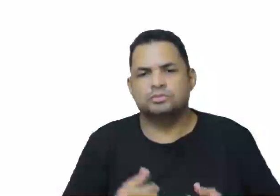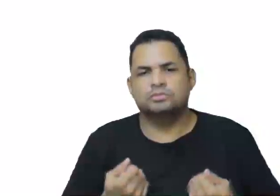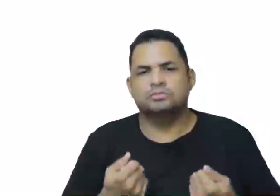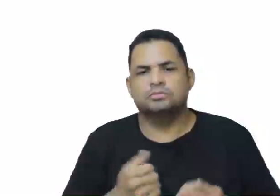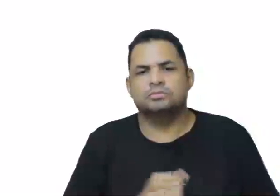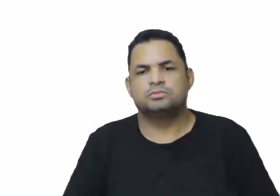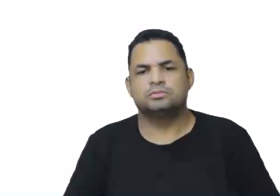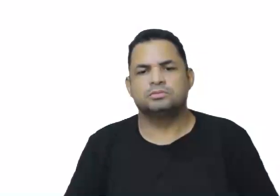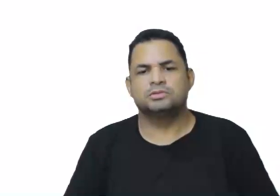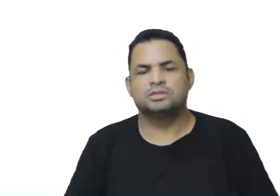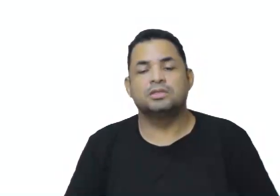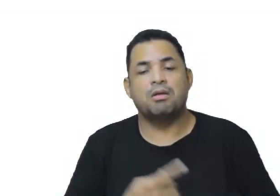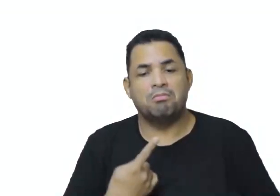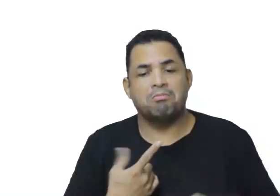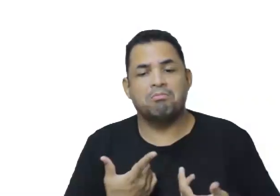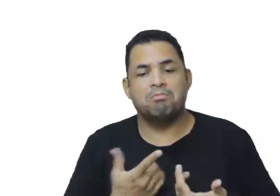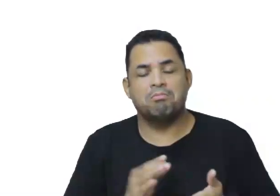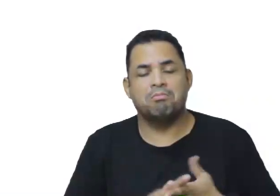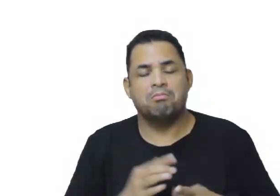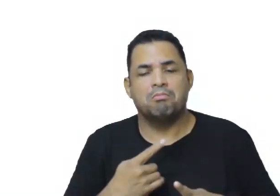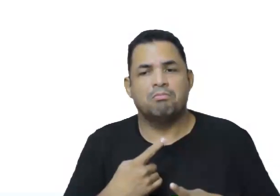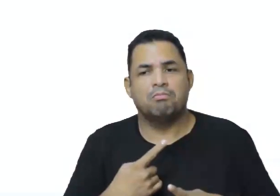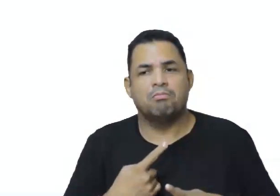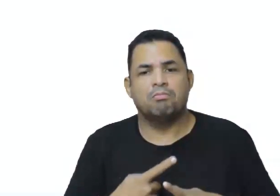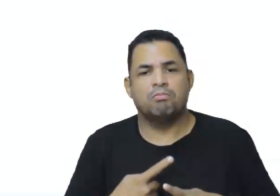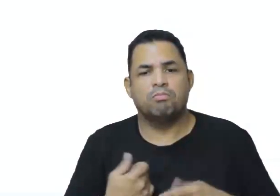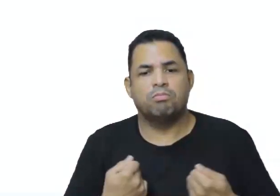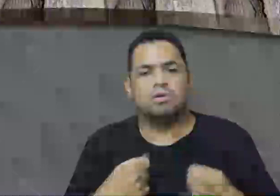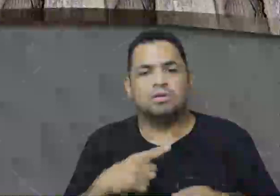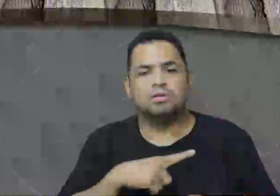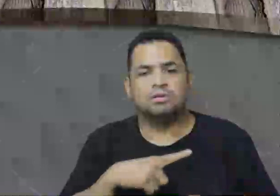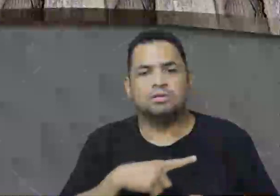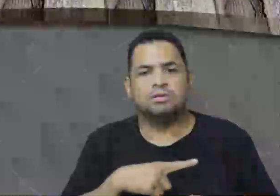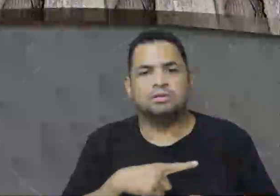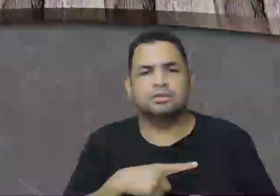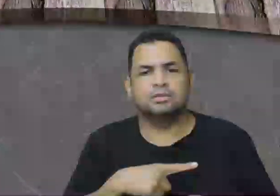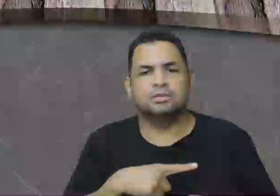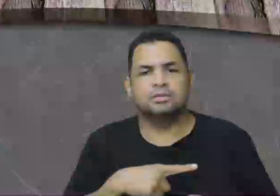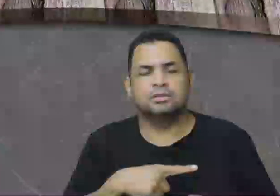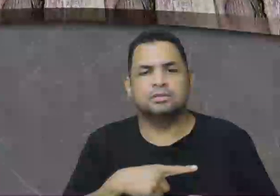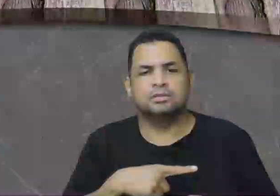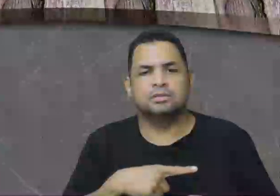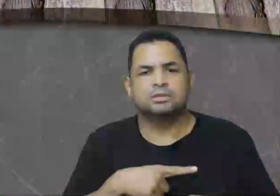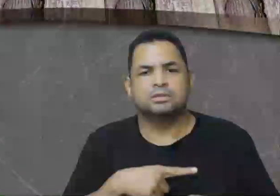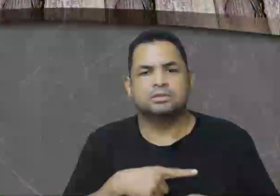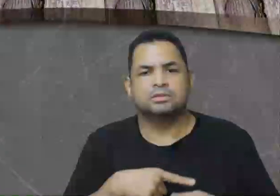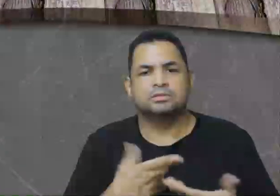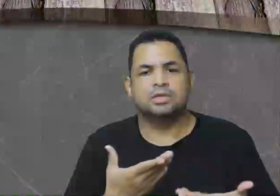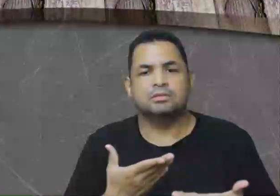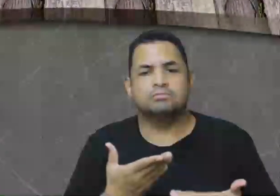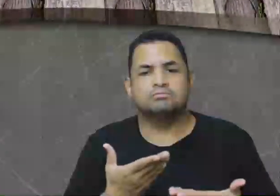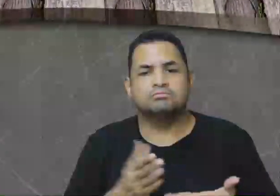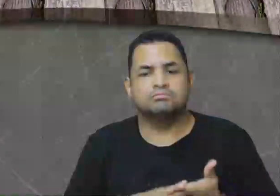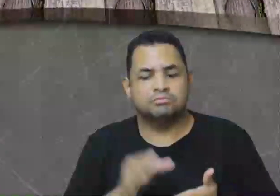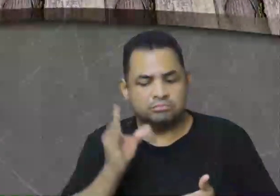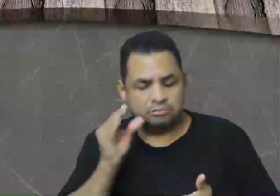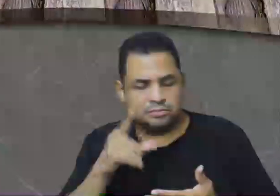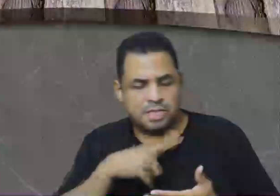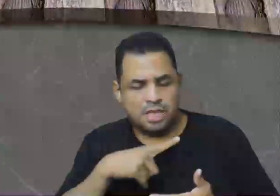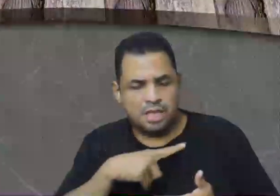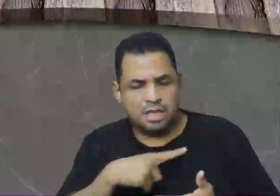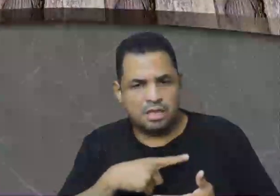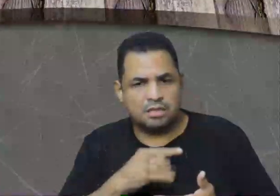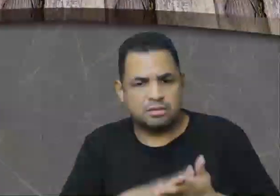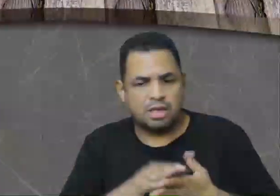um motivo para querer, né, ou para ter o direito de se abortar. Então é interessante você saber que existem